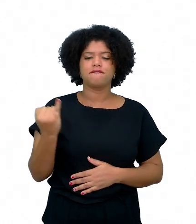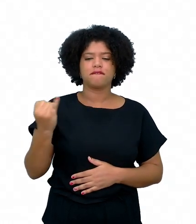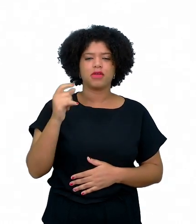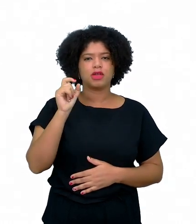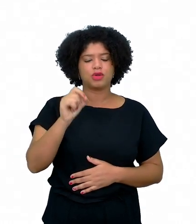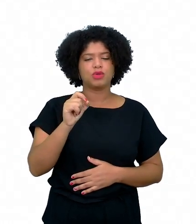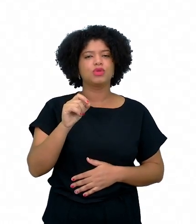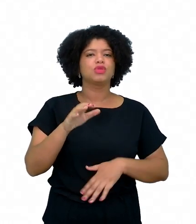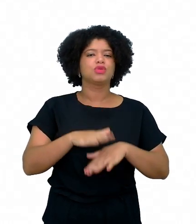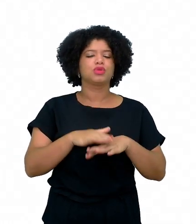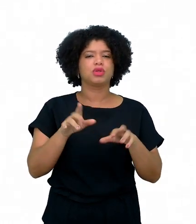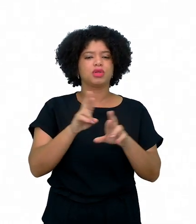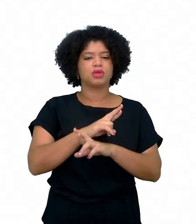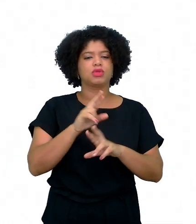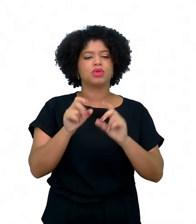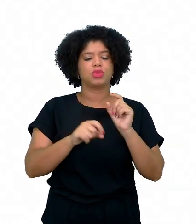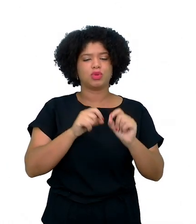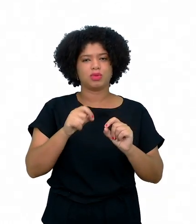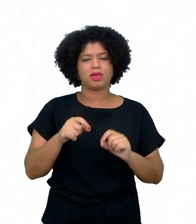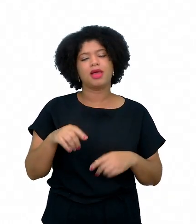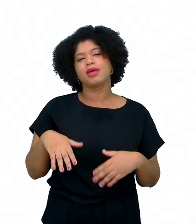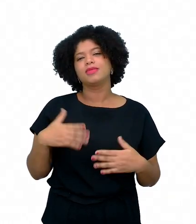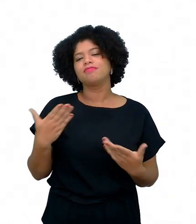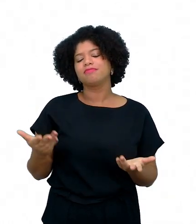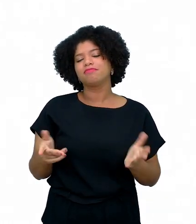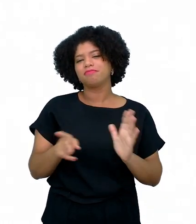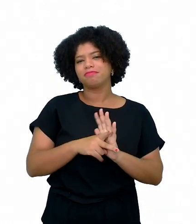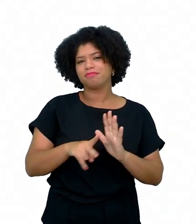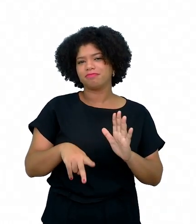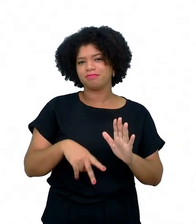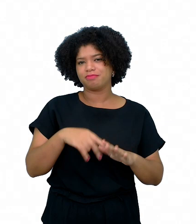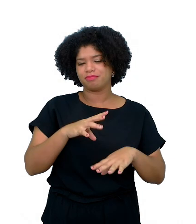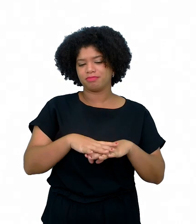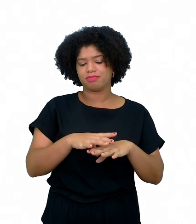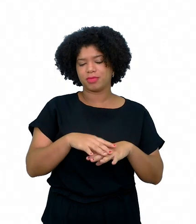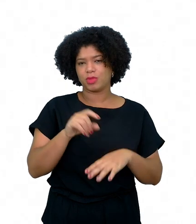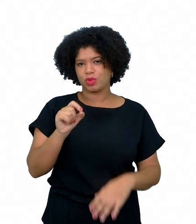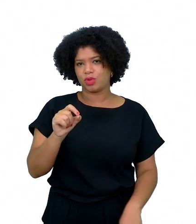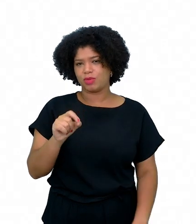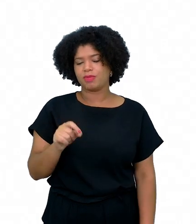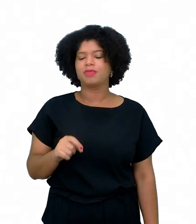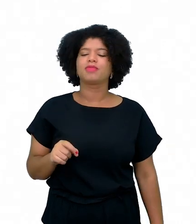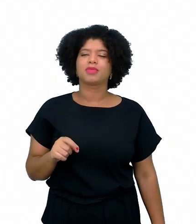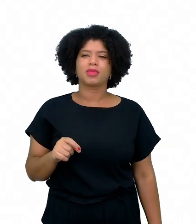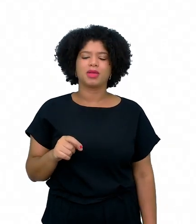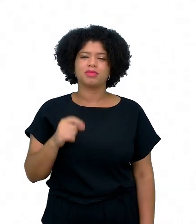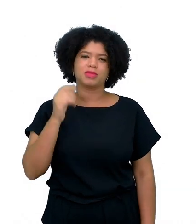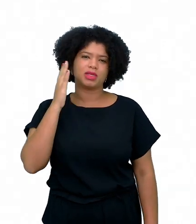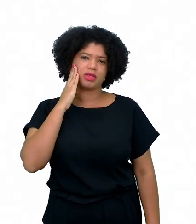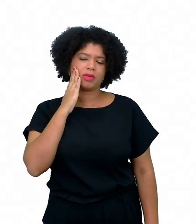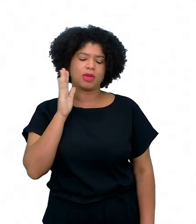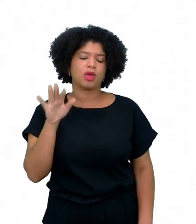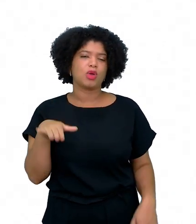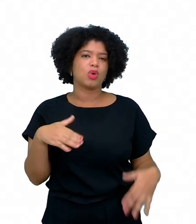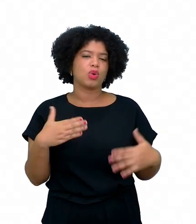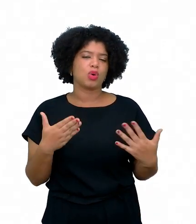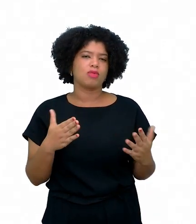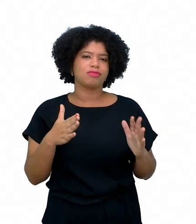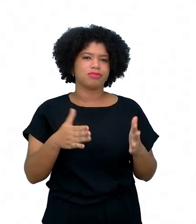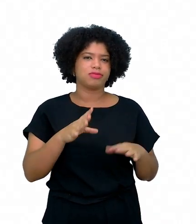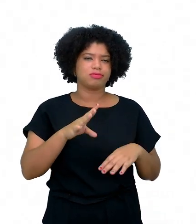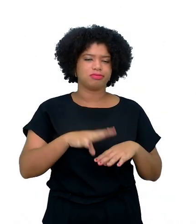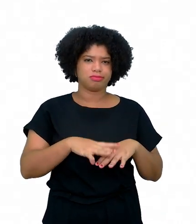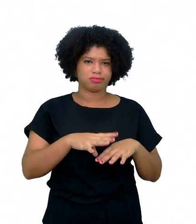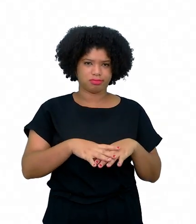essenciais, elas estão relacionadas a que objetos matemáticos? Quando eu levo isso, quais são os objetos matemáticos que eu estou